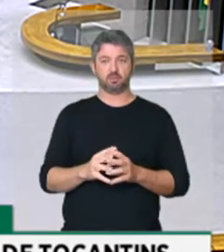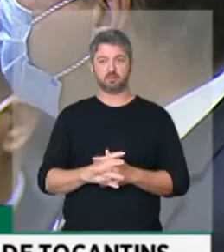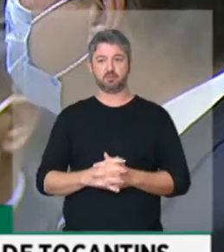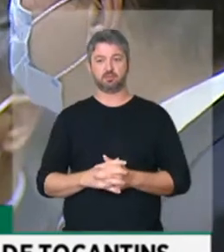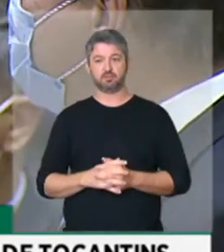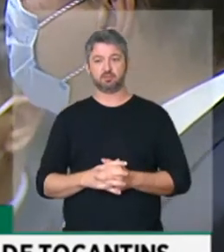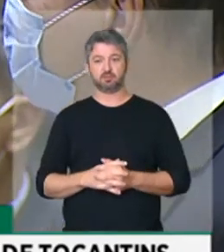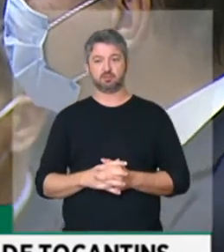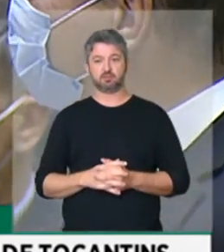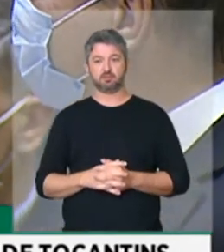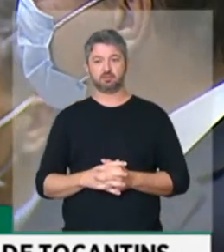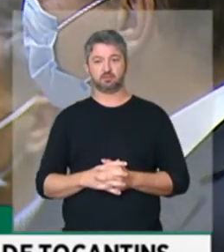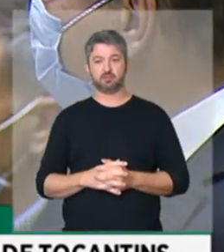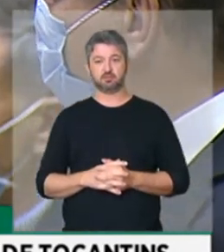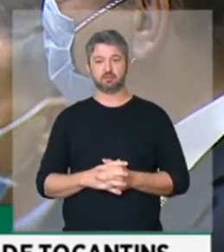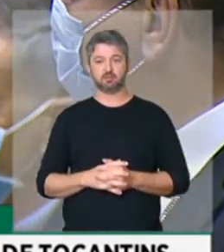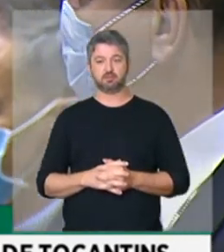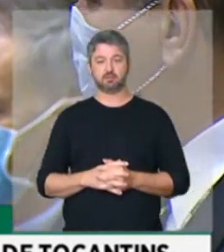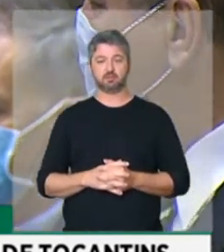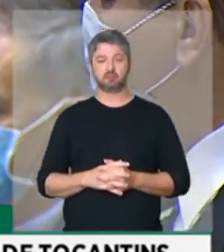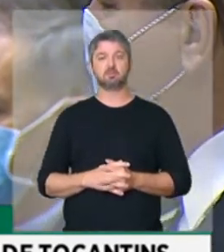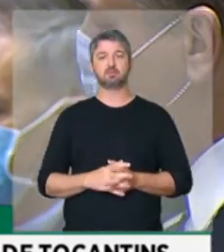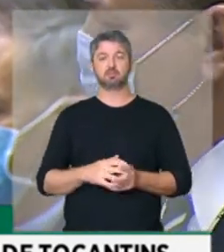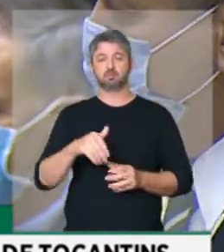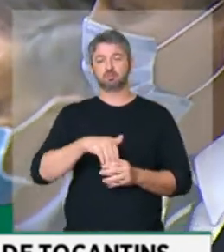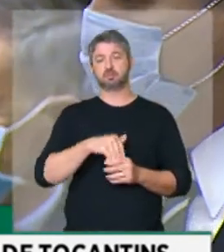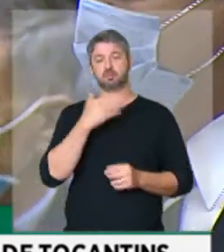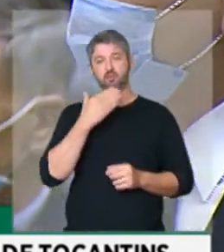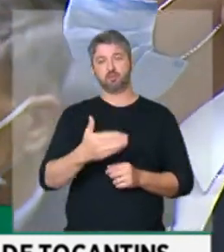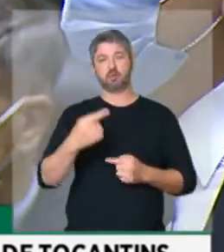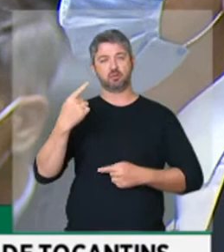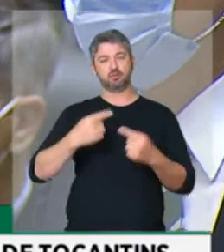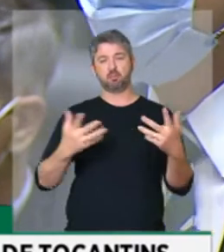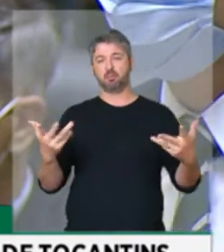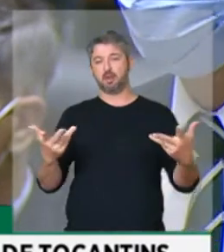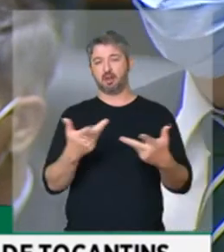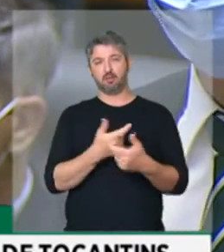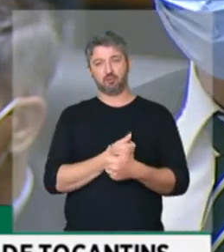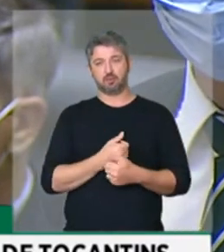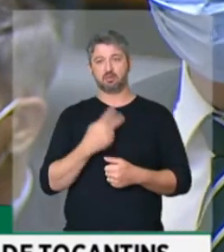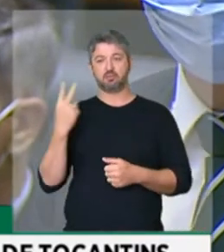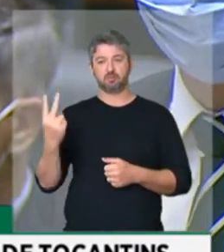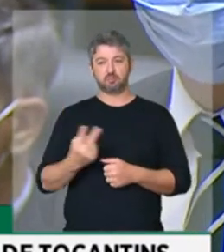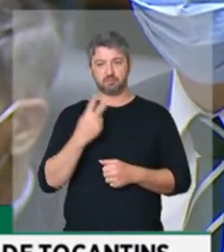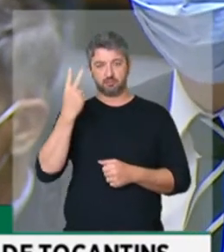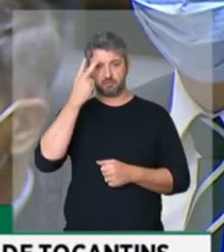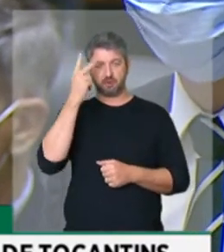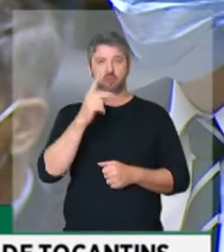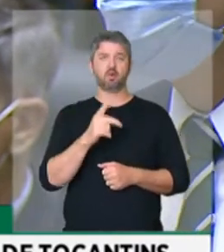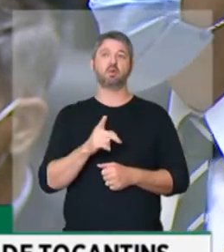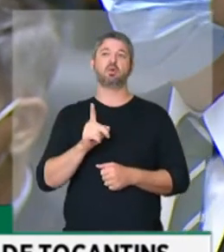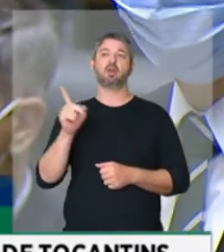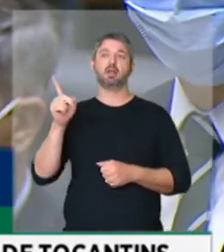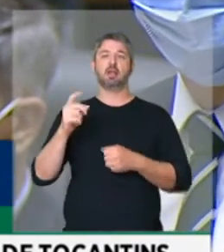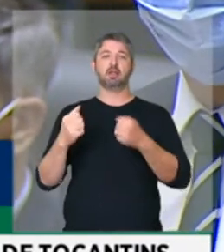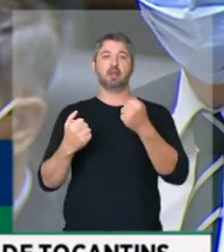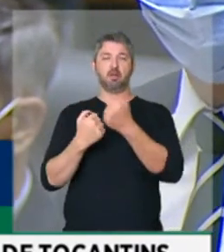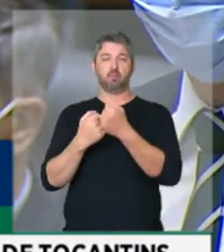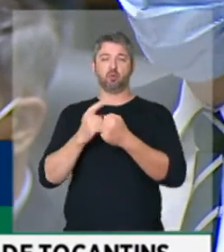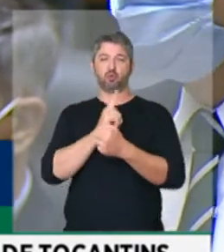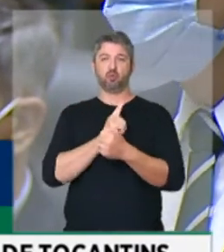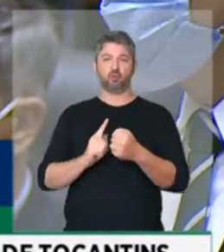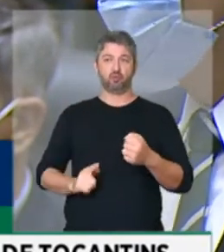orientação favorável a essa PEC, ontem fizemos uma discussão maravilhosa, enriquecida, ali na liderança do governo, e o líder Ricardo